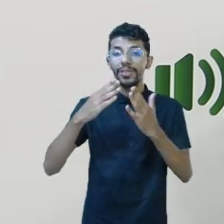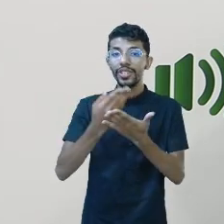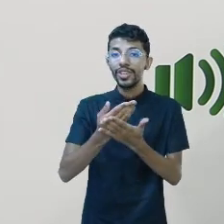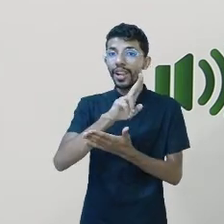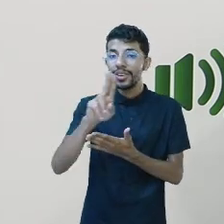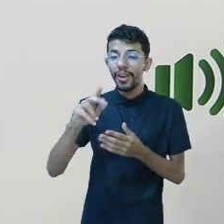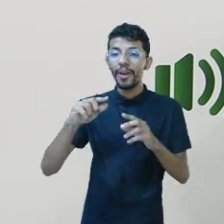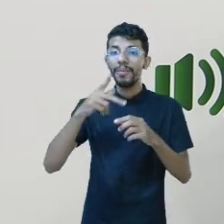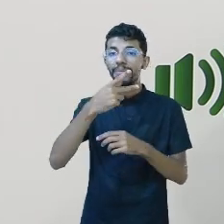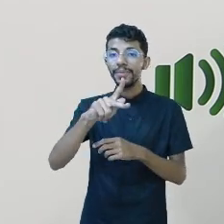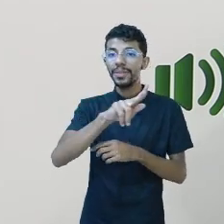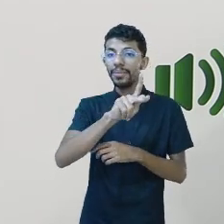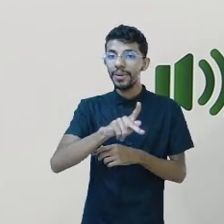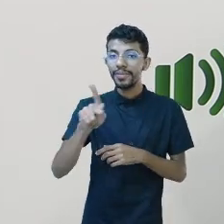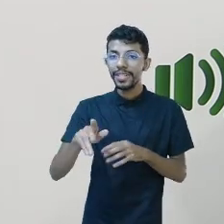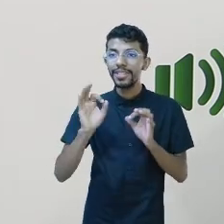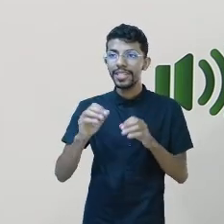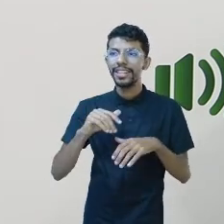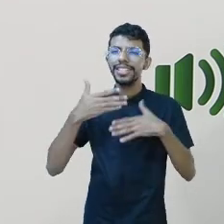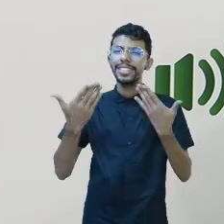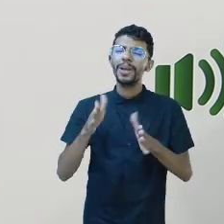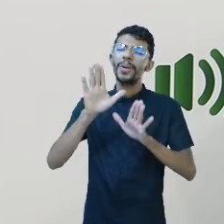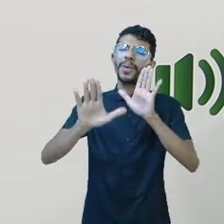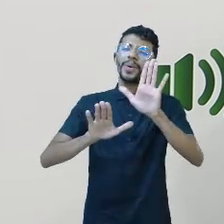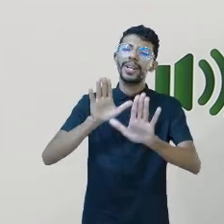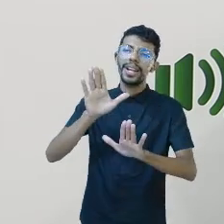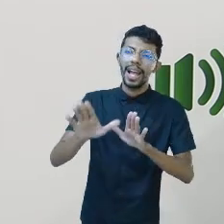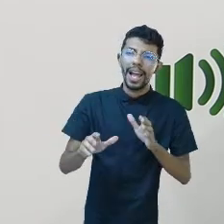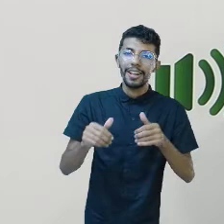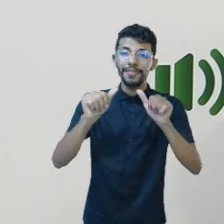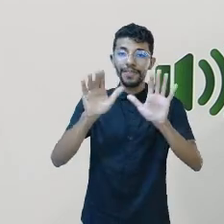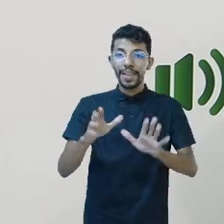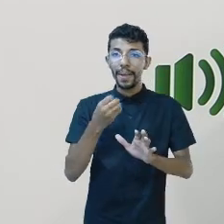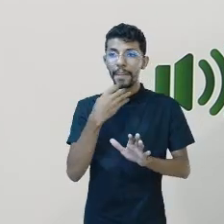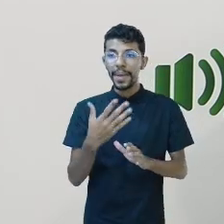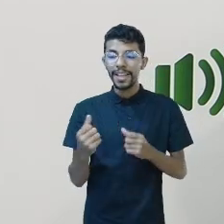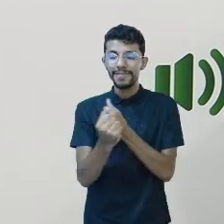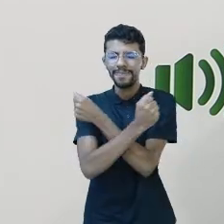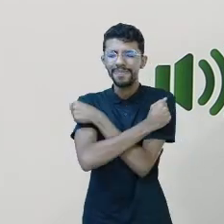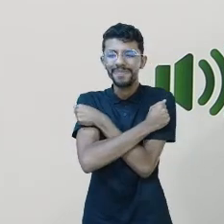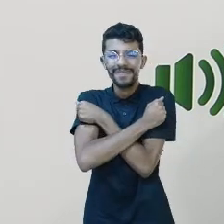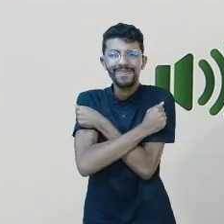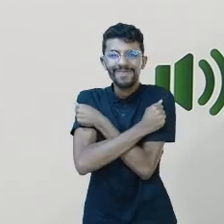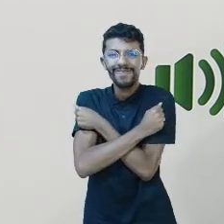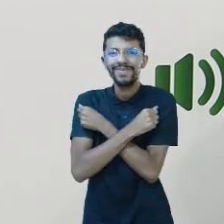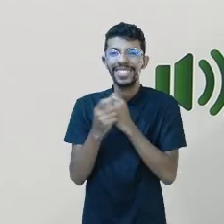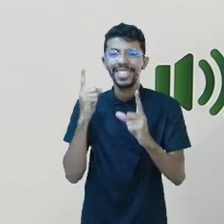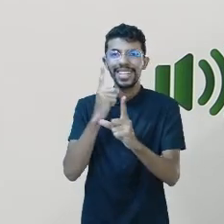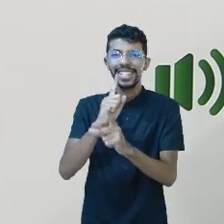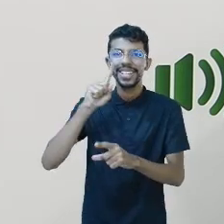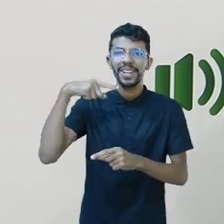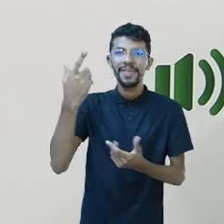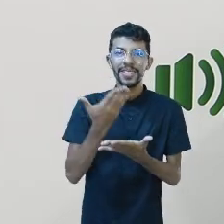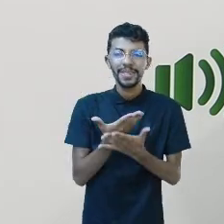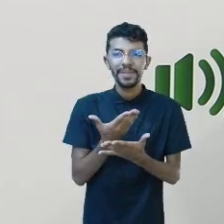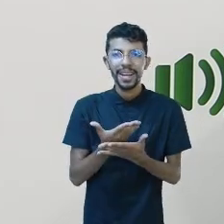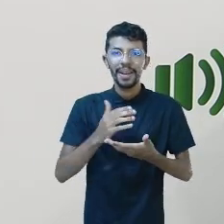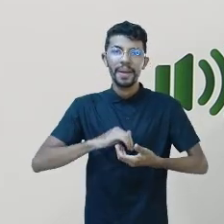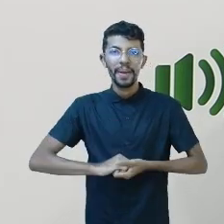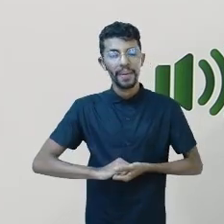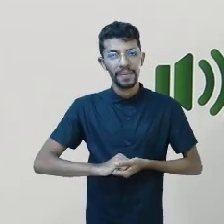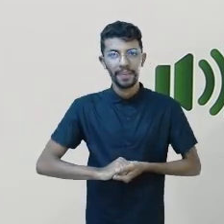professor. E é isso, gente. Se cuidem, fiquem bem. Um forte abraço e até a próxima aula.